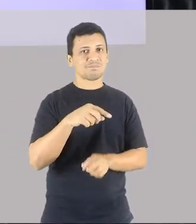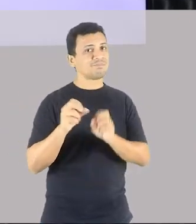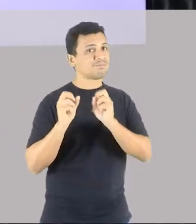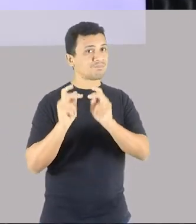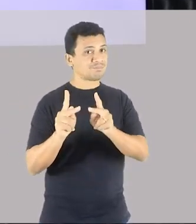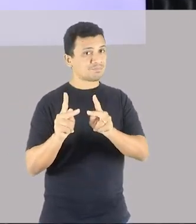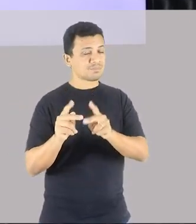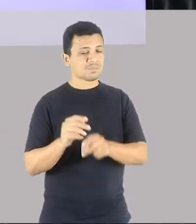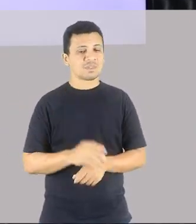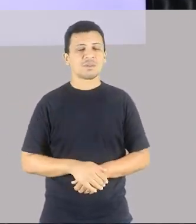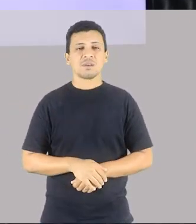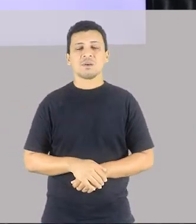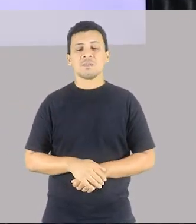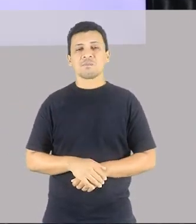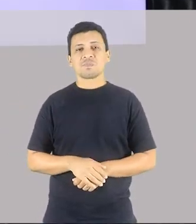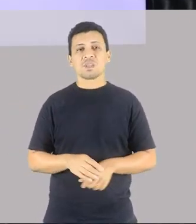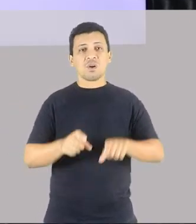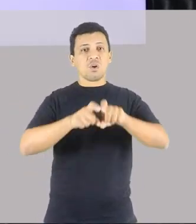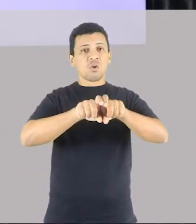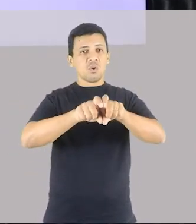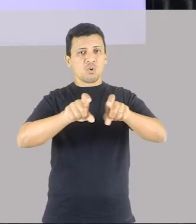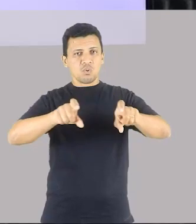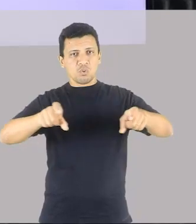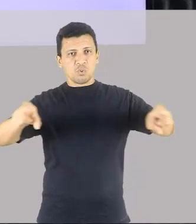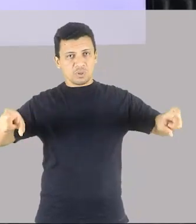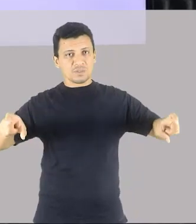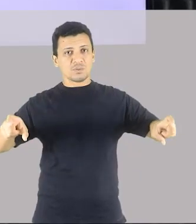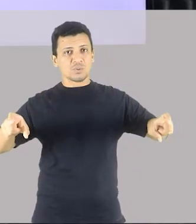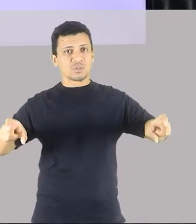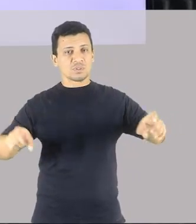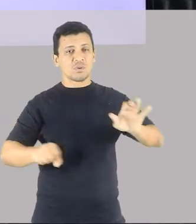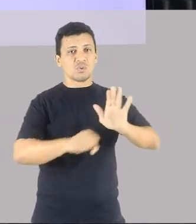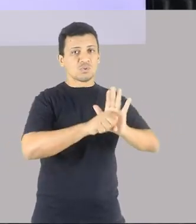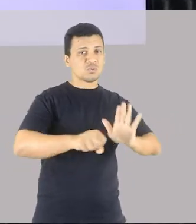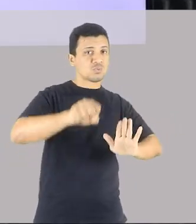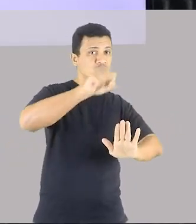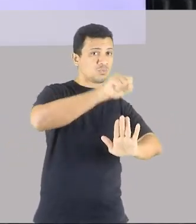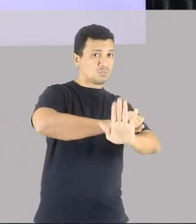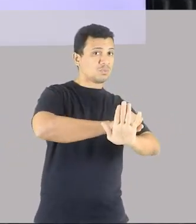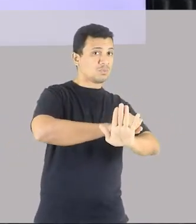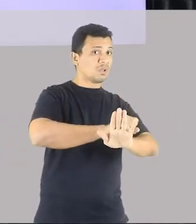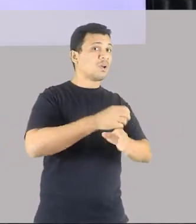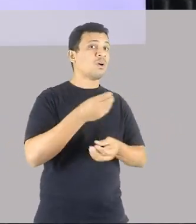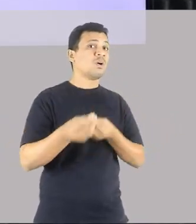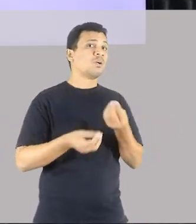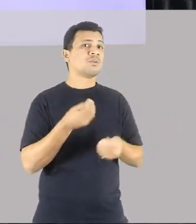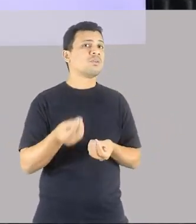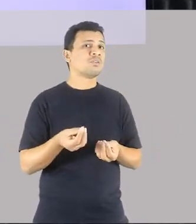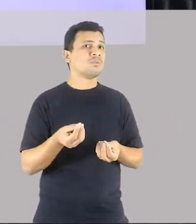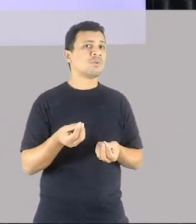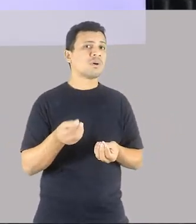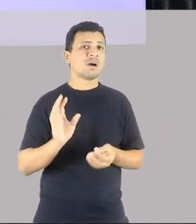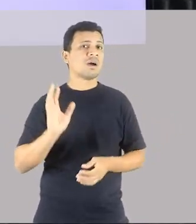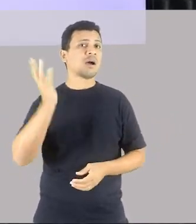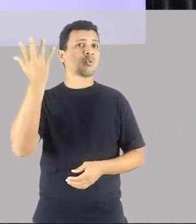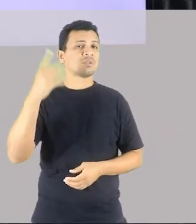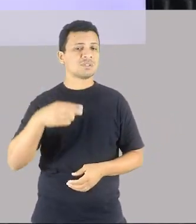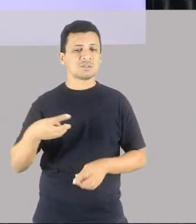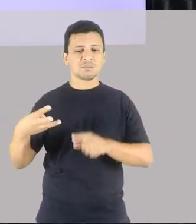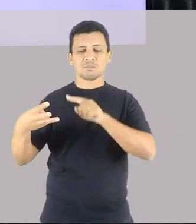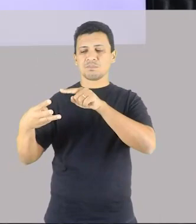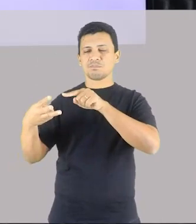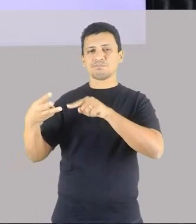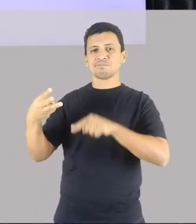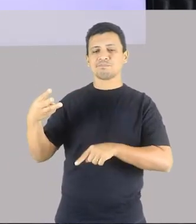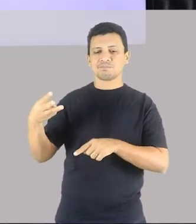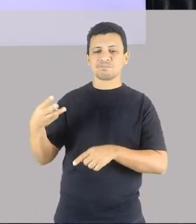oração subjetiva, a oração subordinada, substantiva, subjetiva, ela vai acontecer em 3 casos,